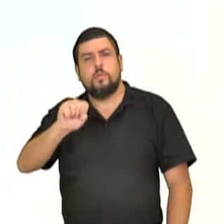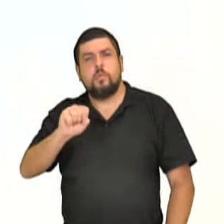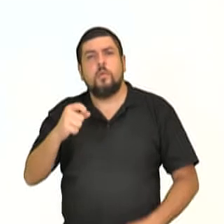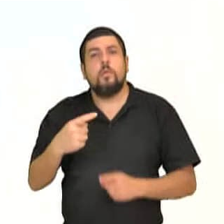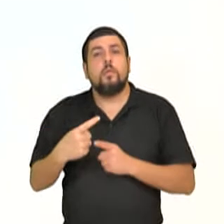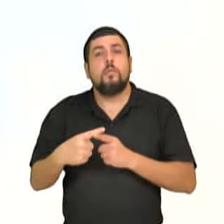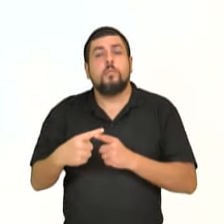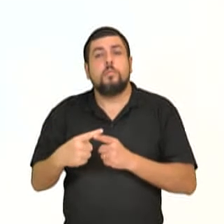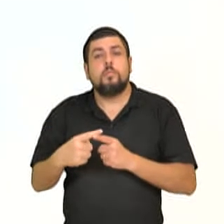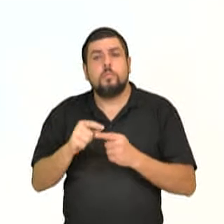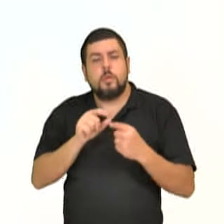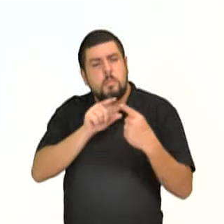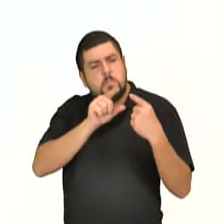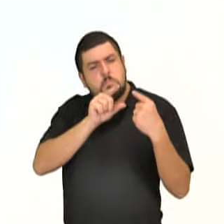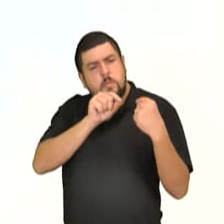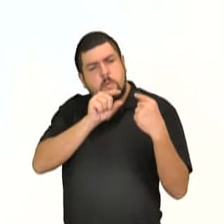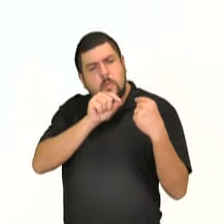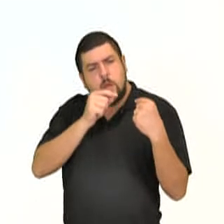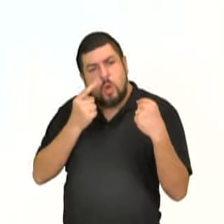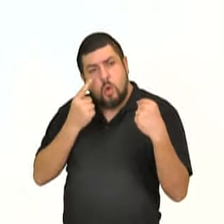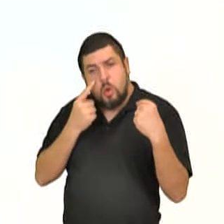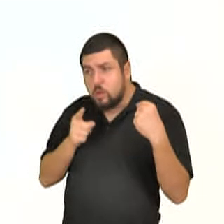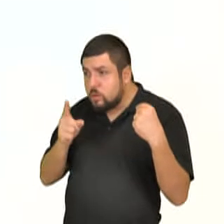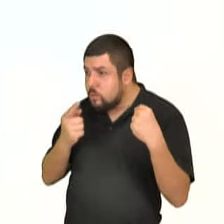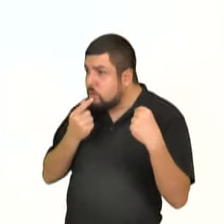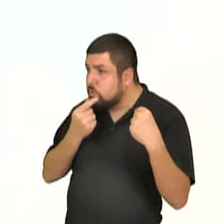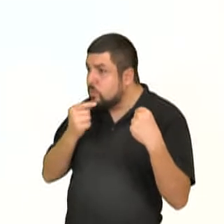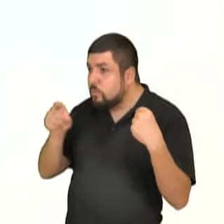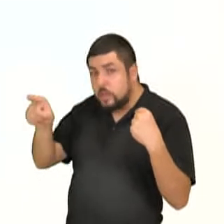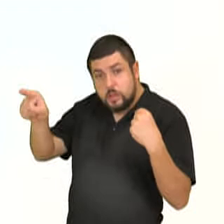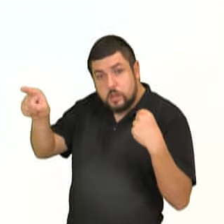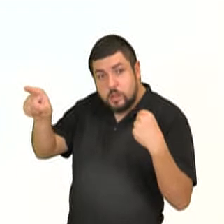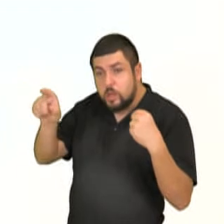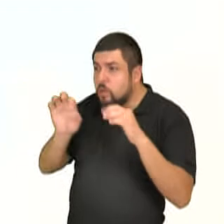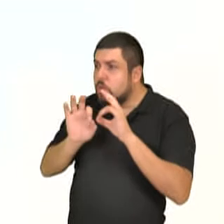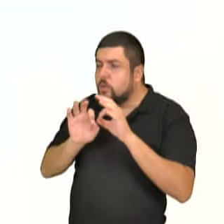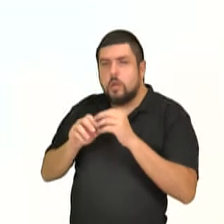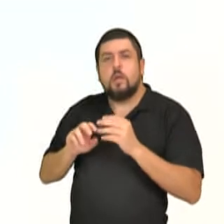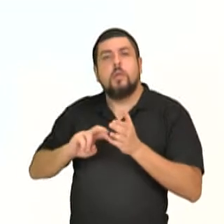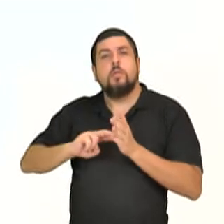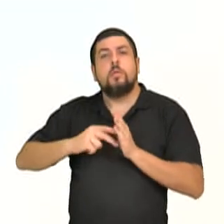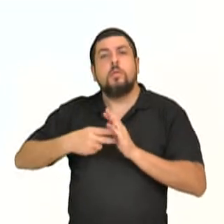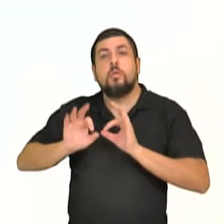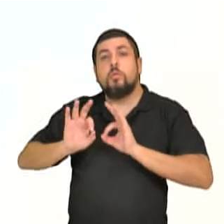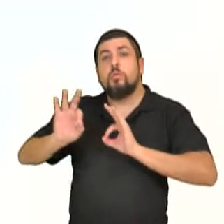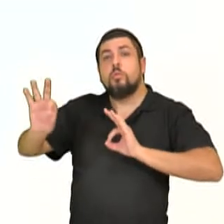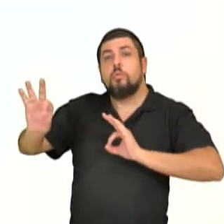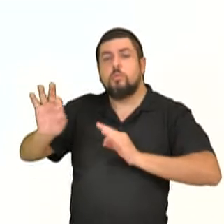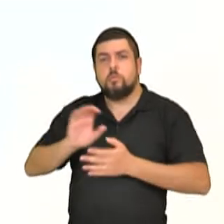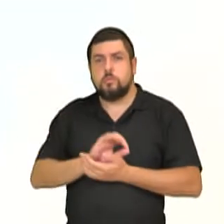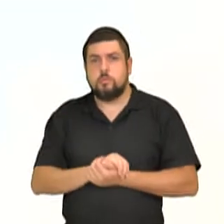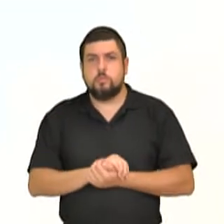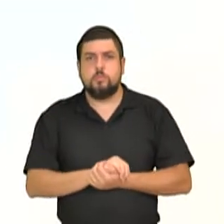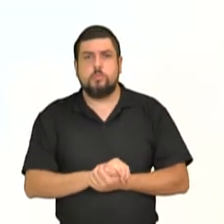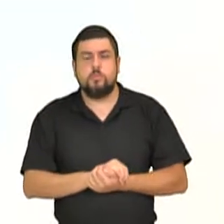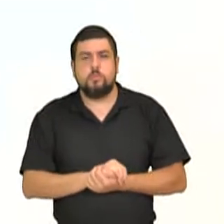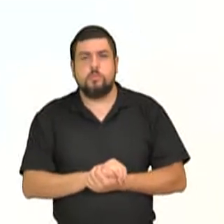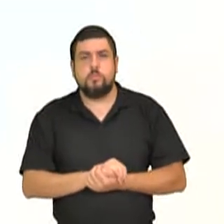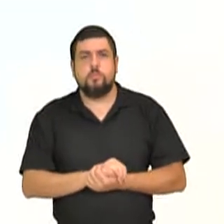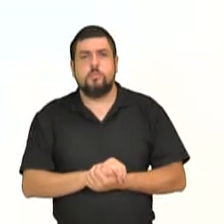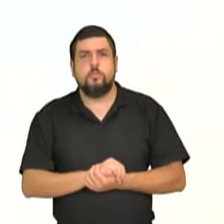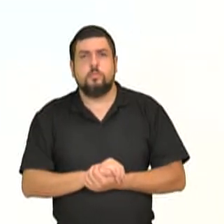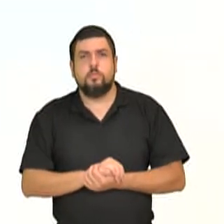estão lejos, eles estão longe, né, dos garotos que estão ali fazendo o comentário. Os